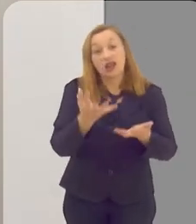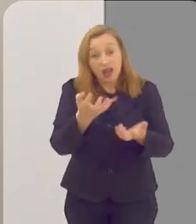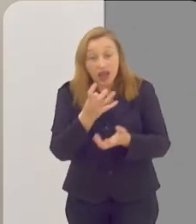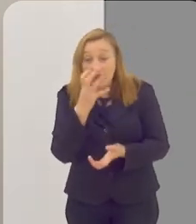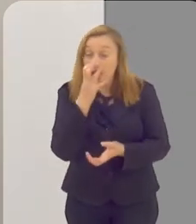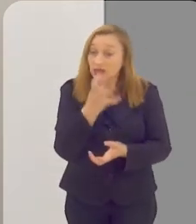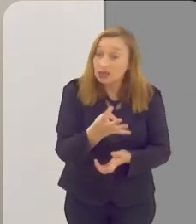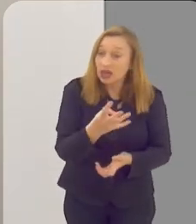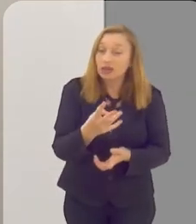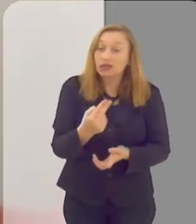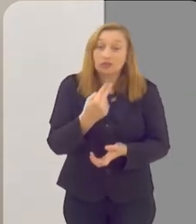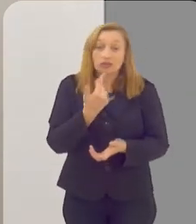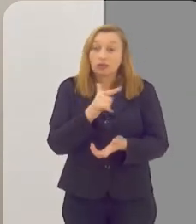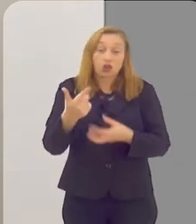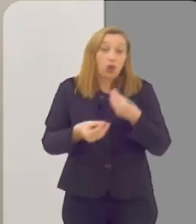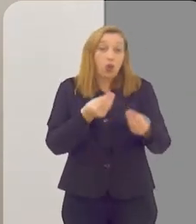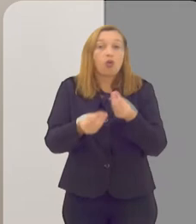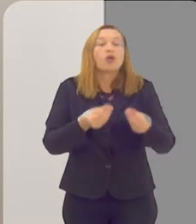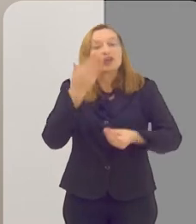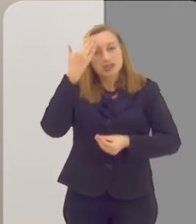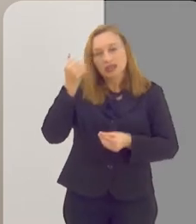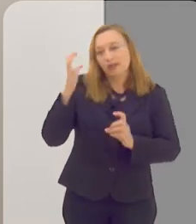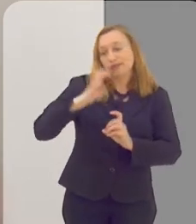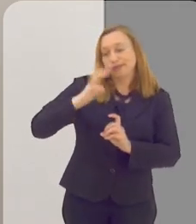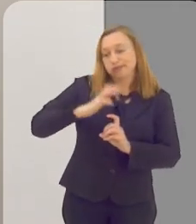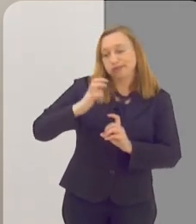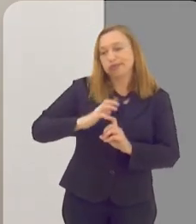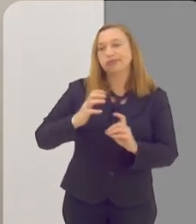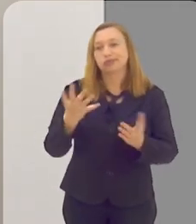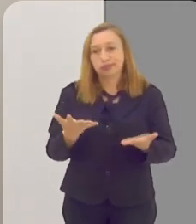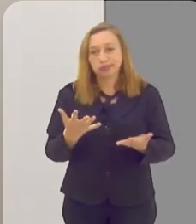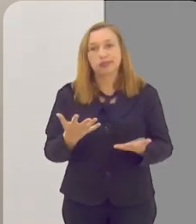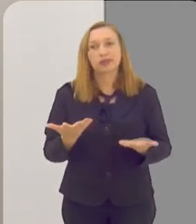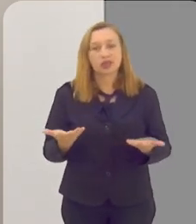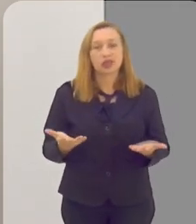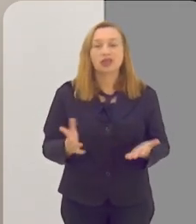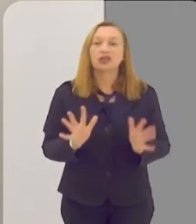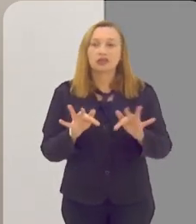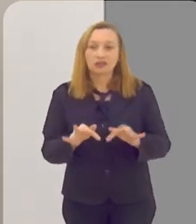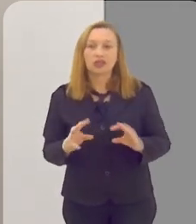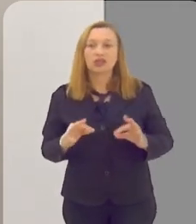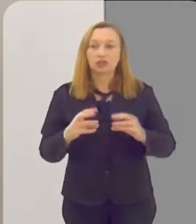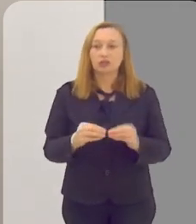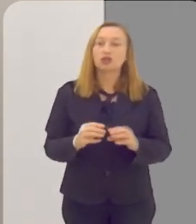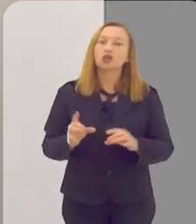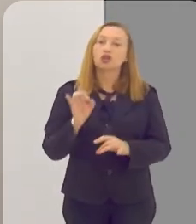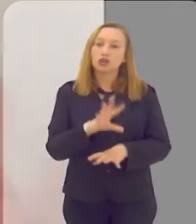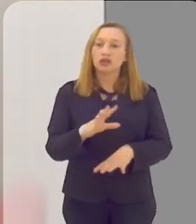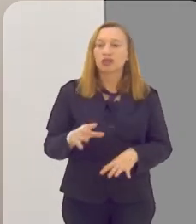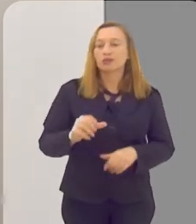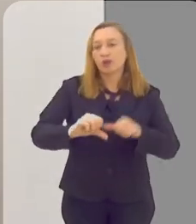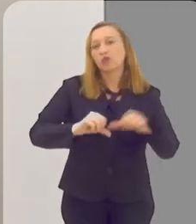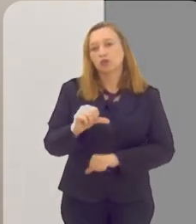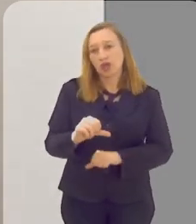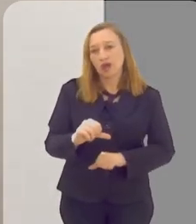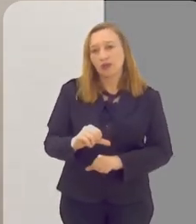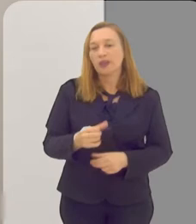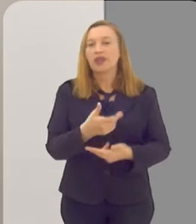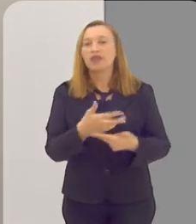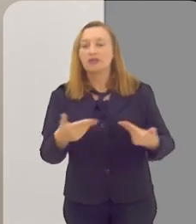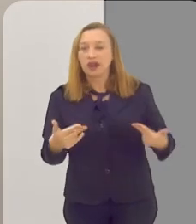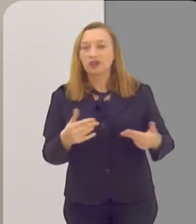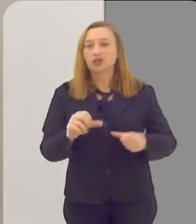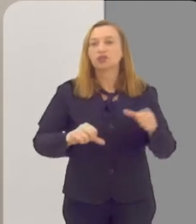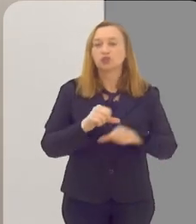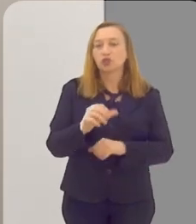vezes elas querem até denunciar e não tem como. A gente sabe que sofre uma pressão absurda e acaba isso não vindo à tona. Acho que só assim para mudar,